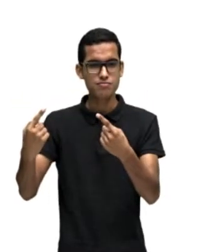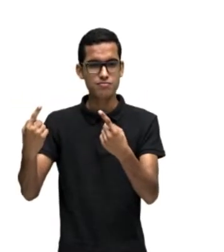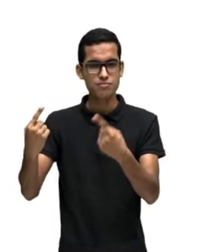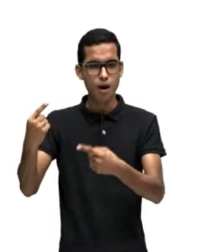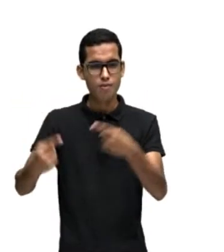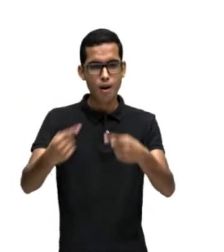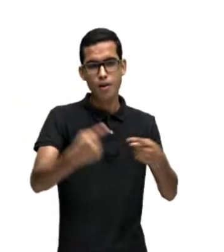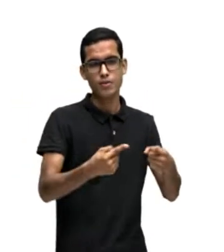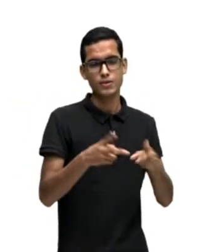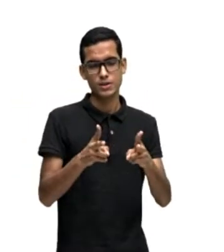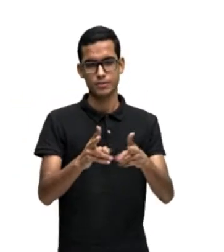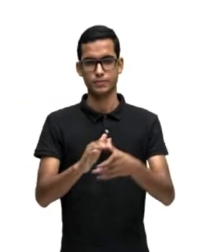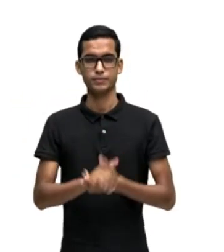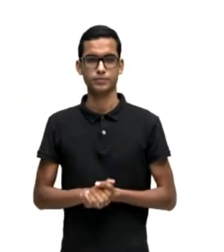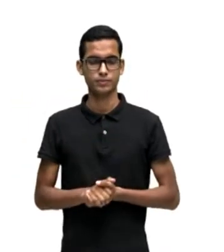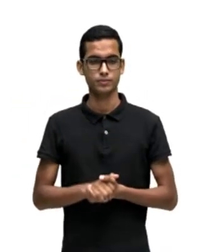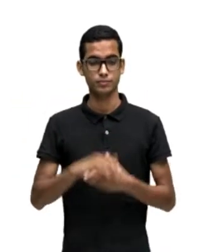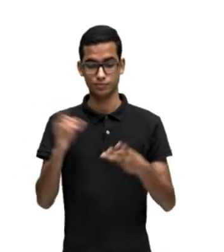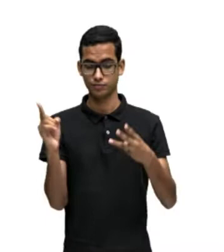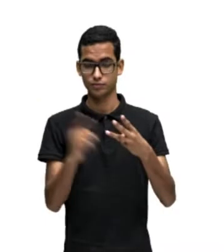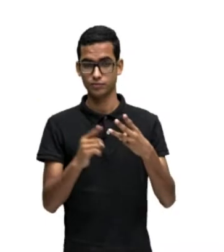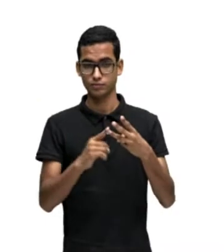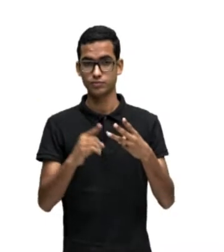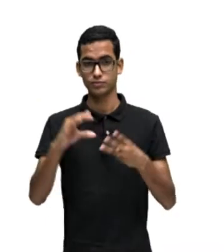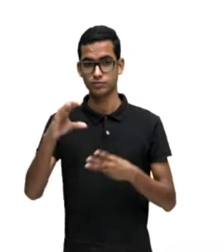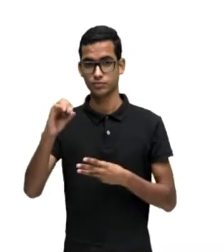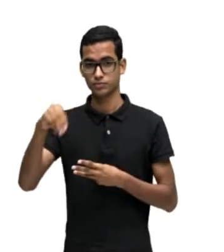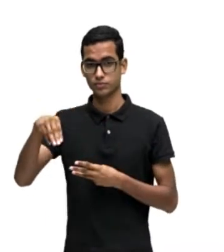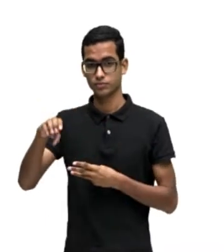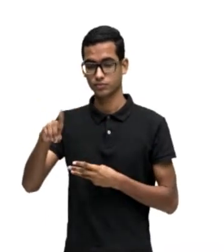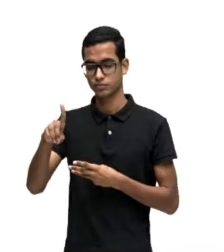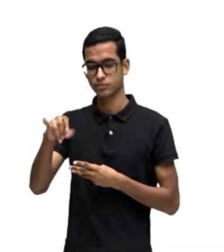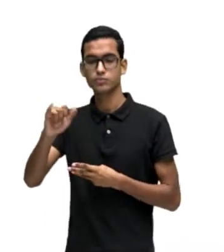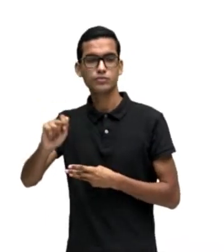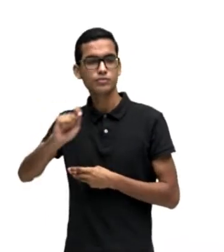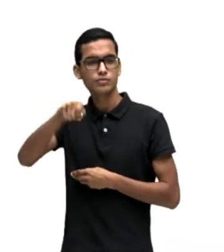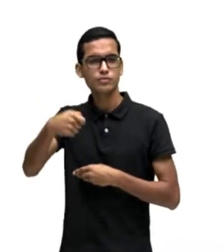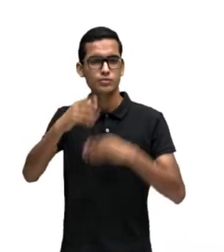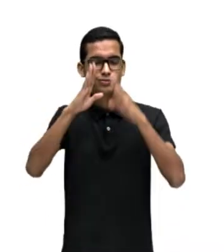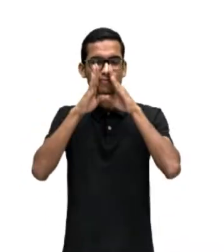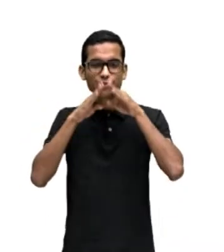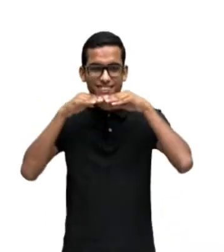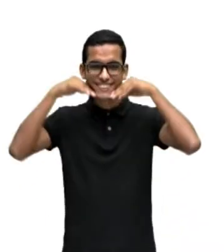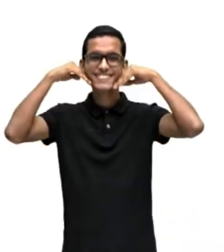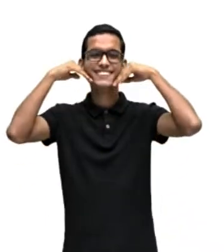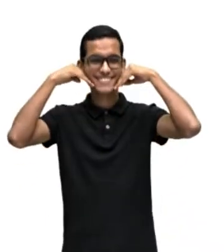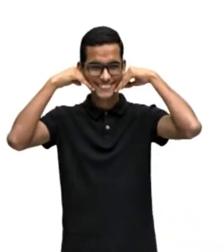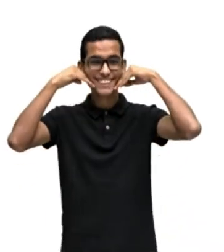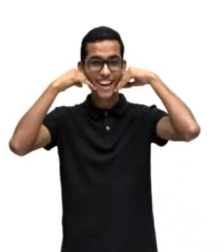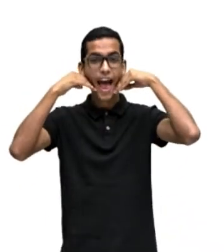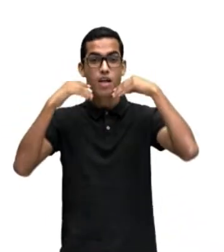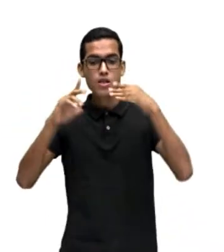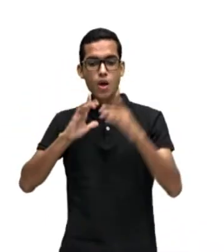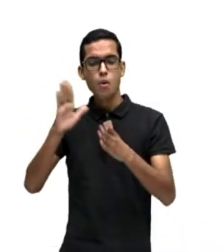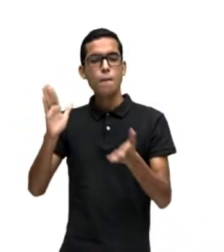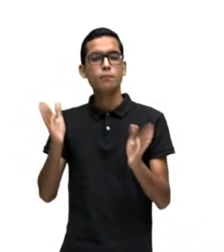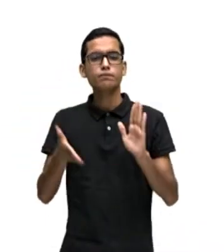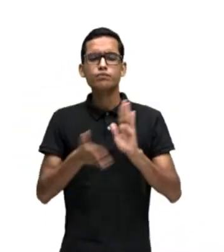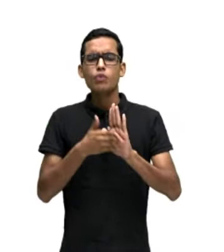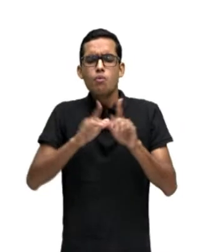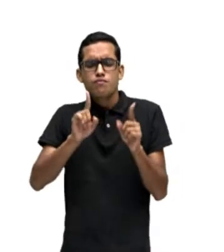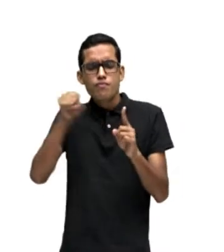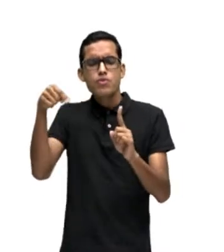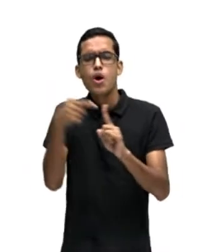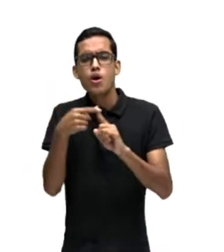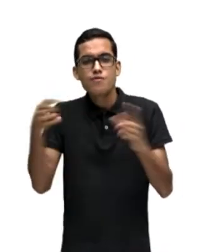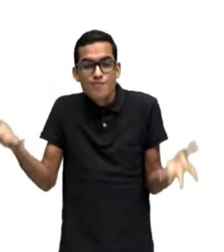mundo gosta de uma boa comédia, né? A comédia é uma peça teatral que tem o propósito de provocar riso e a crítica